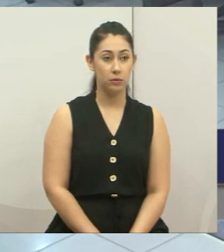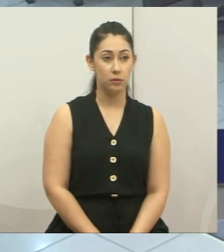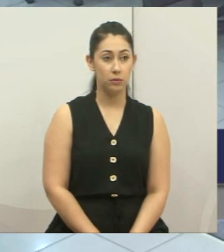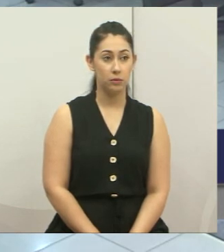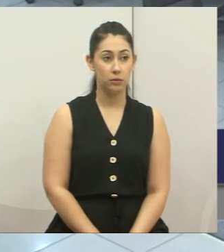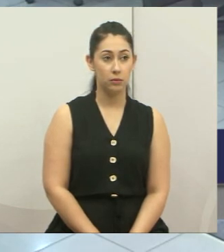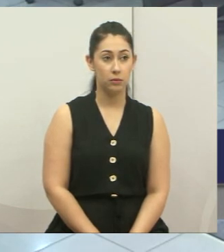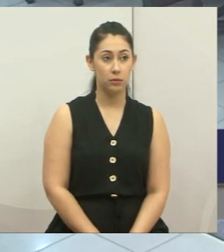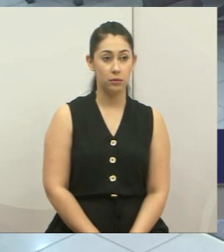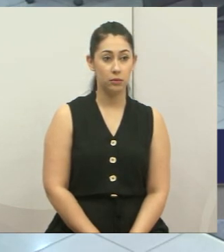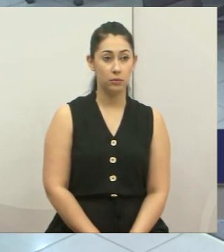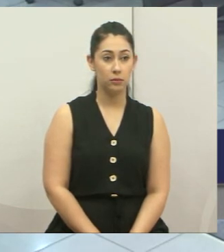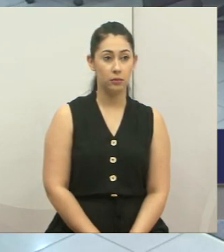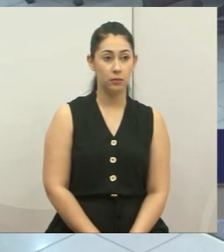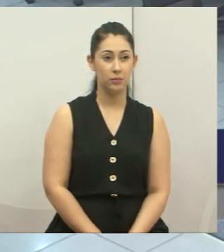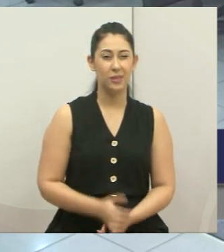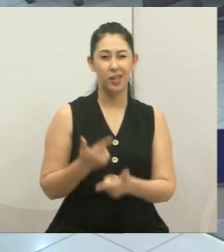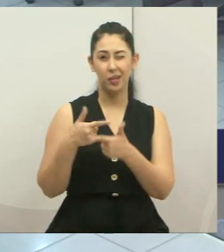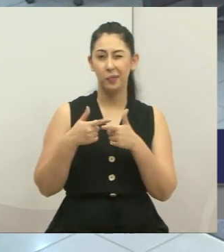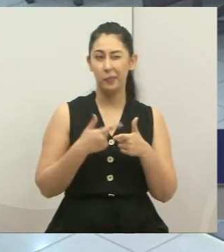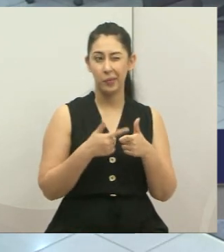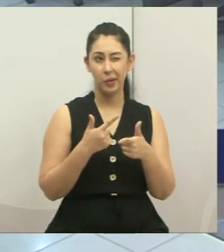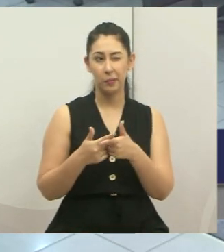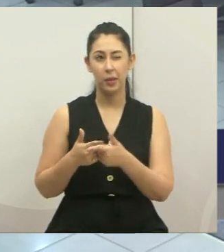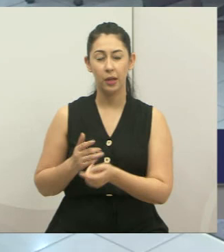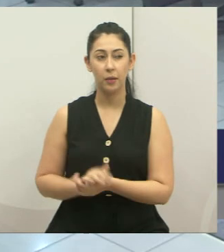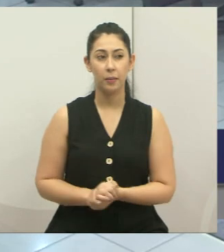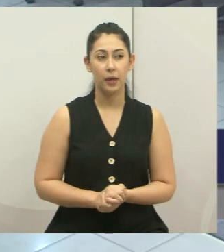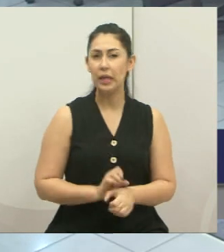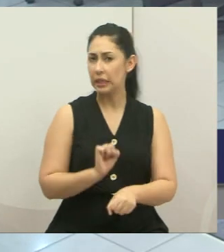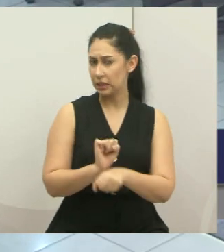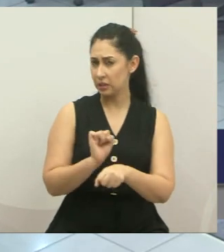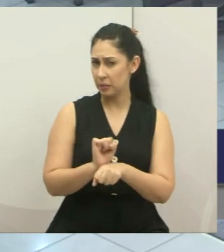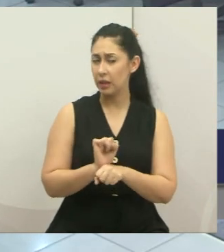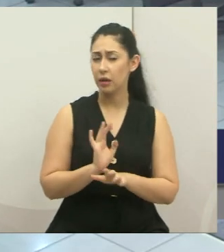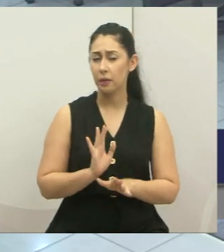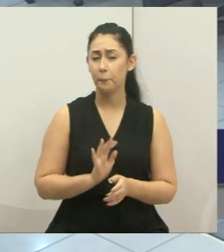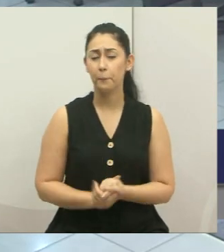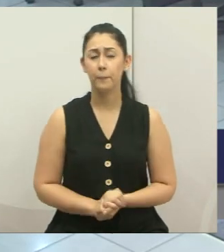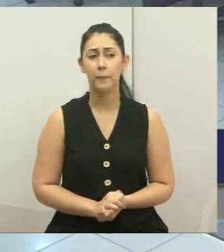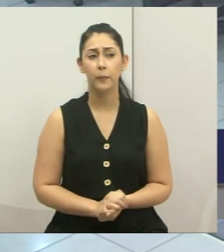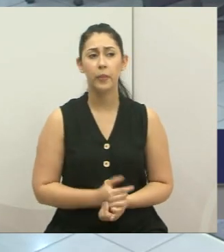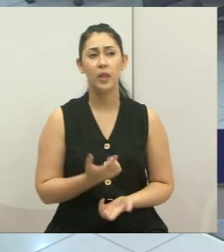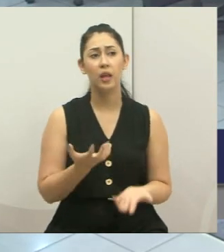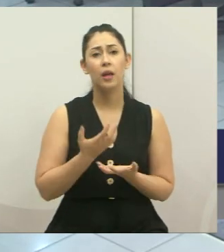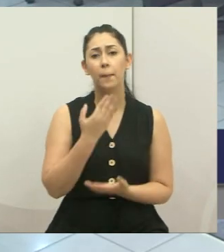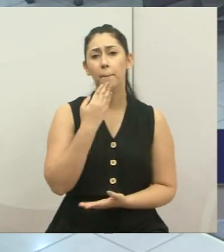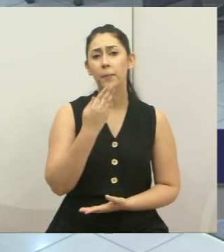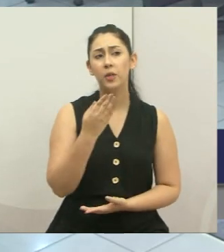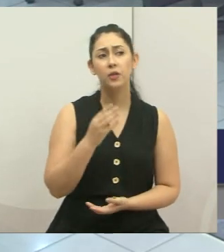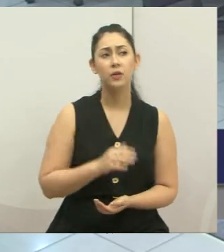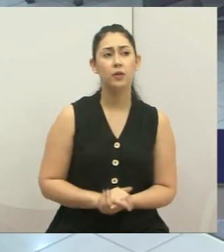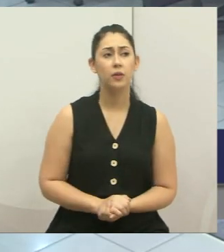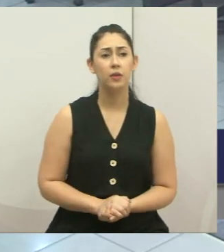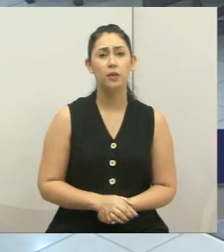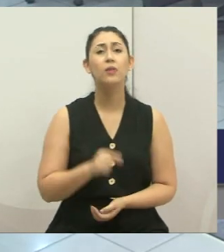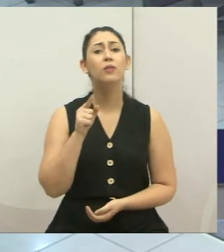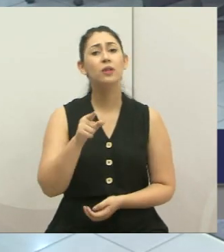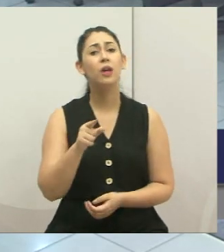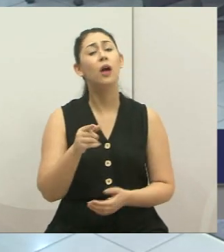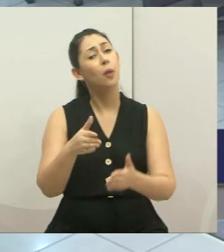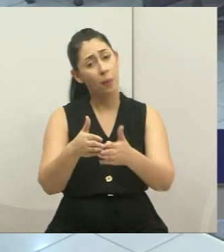Bom, nós estamos com alguma dificuldade aqui, vai ficar essa tela parada, daqui a pouco ela vem. Nós queremos pedir para que você, por favor, deixe a